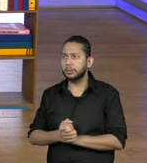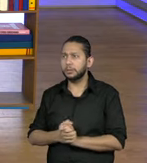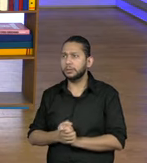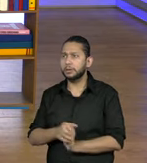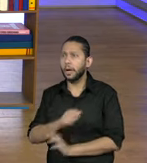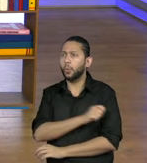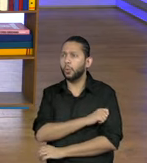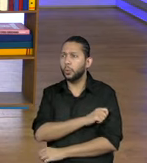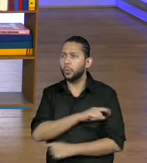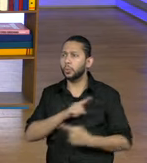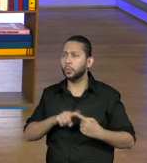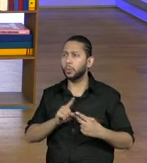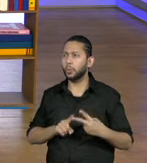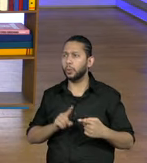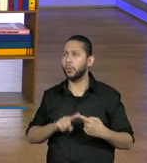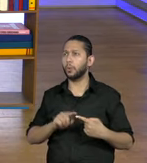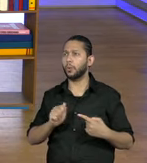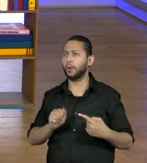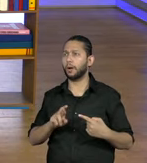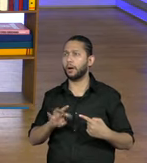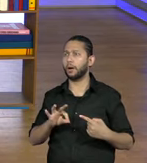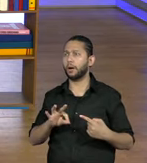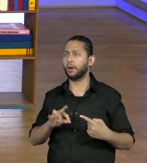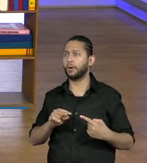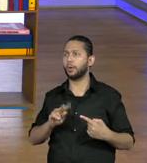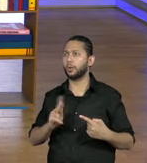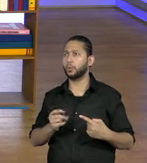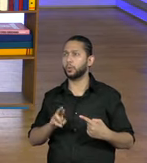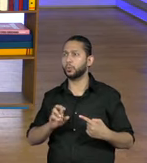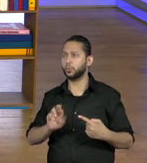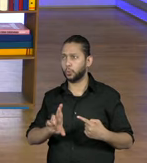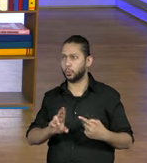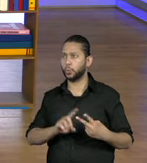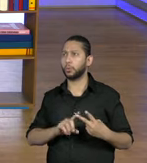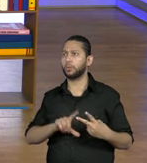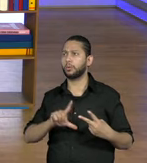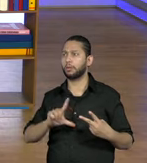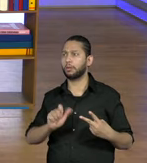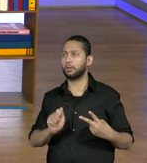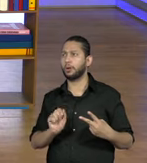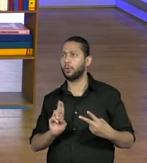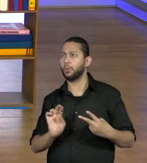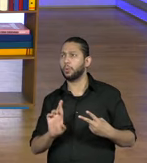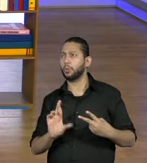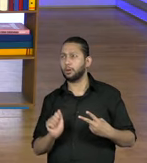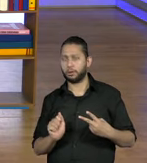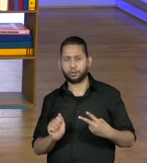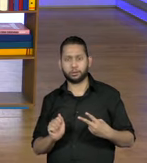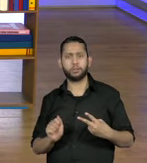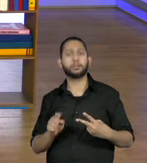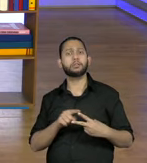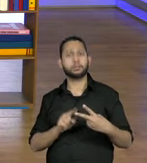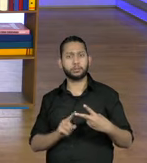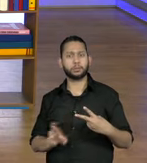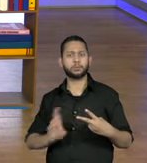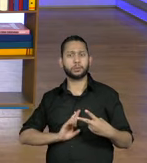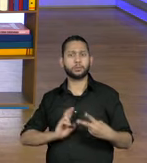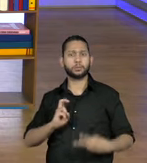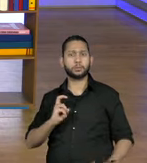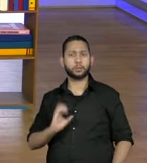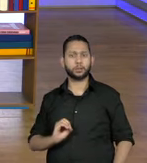Alunos Arthur e Laura, da professora Zilda, também responderam 50. Muito bem, parabéns